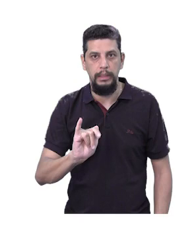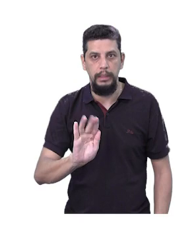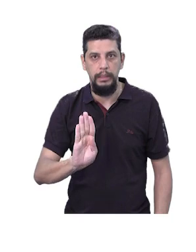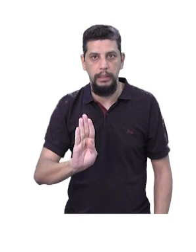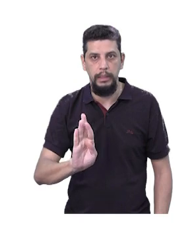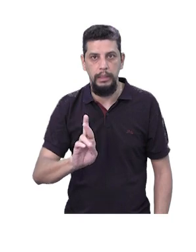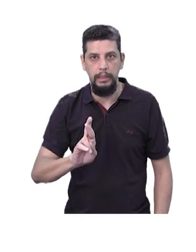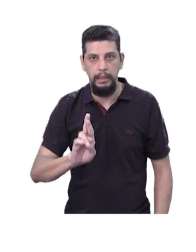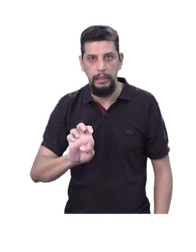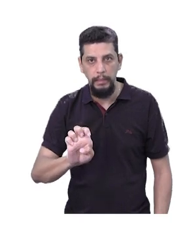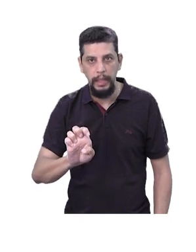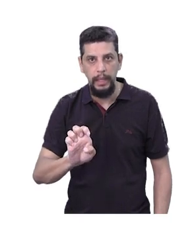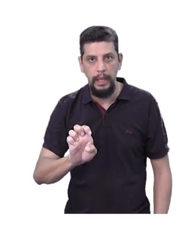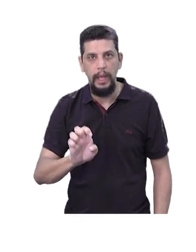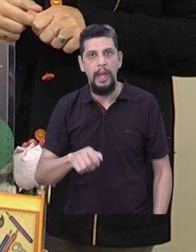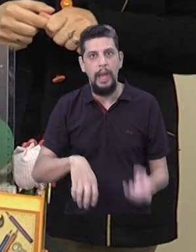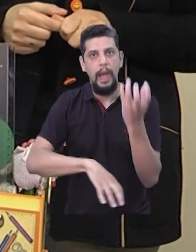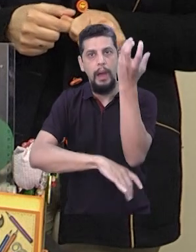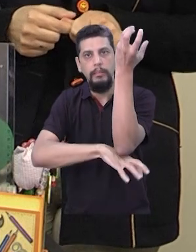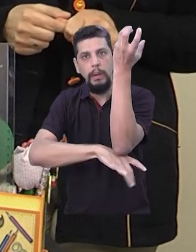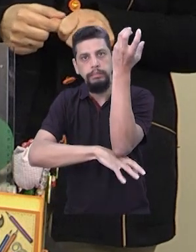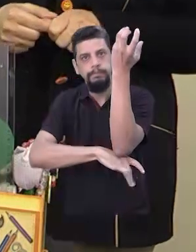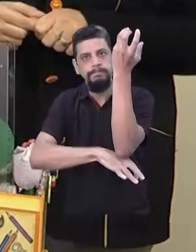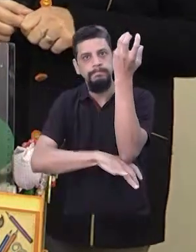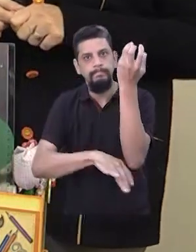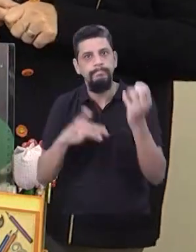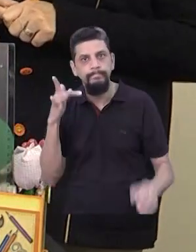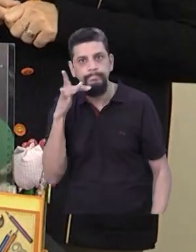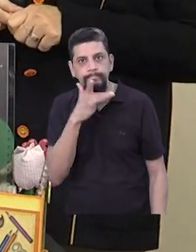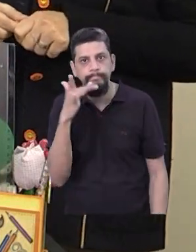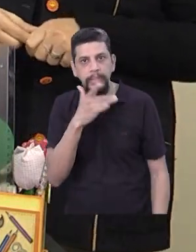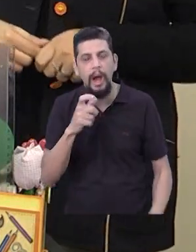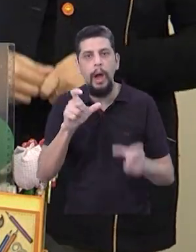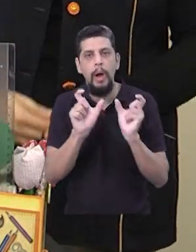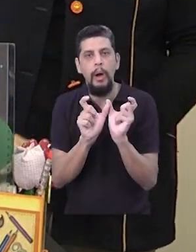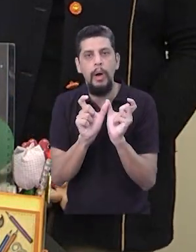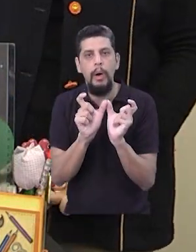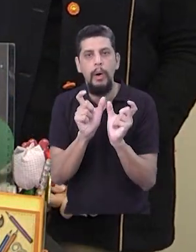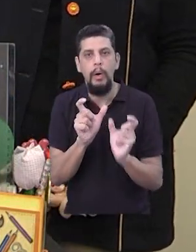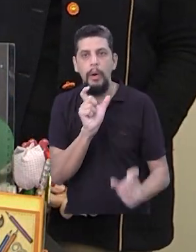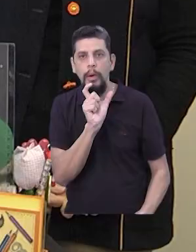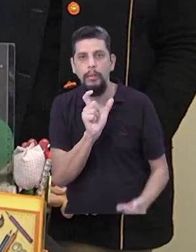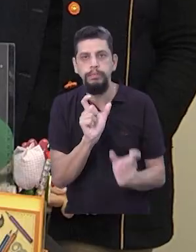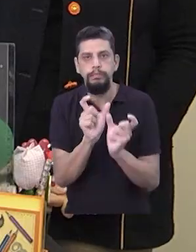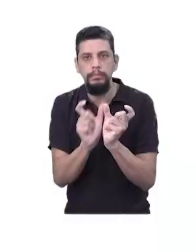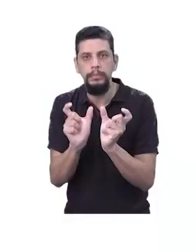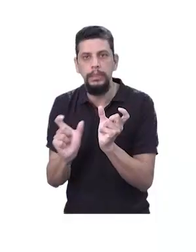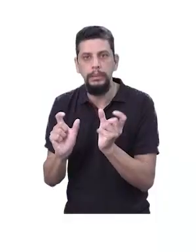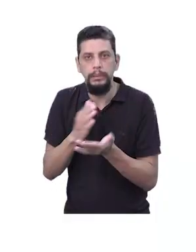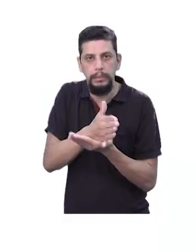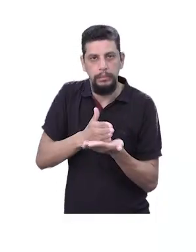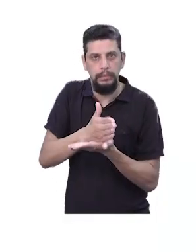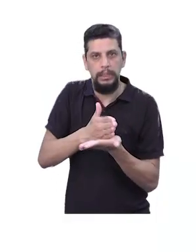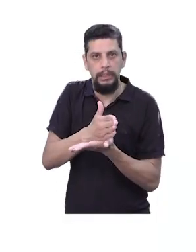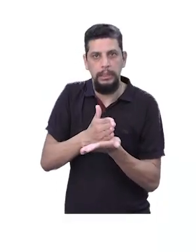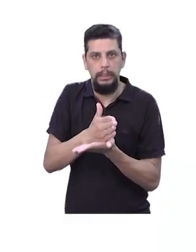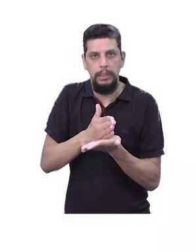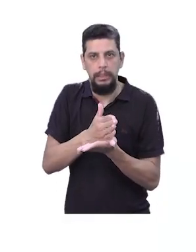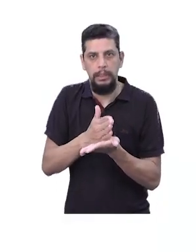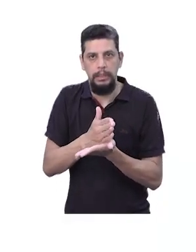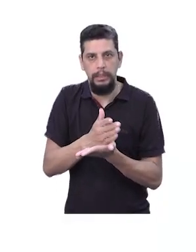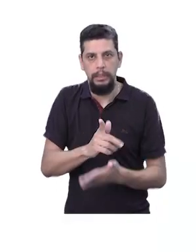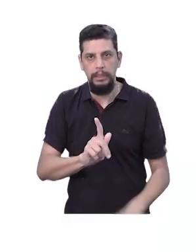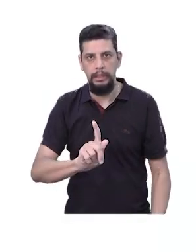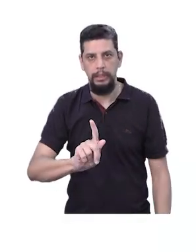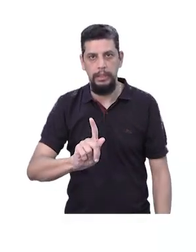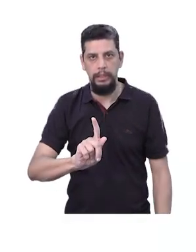gengibre, que é uma raiz, né? Isso. Que a gente faz chá e pode colocar também na salada. Uhum. Onde está a sílaba gi? No meio.